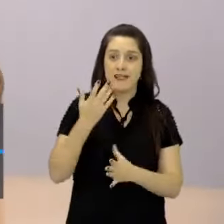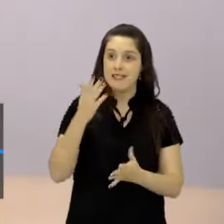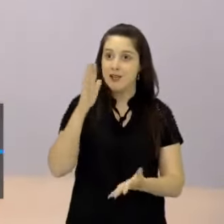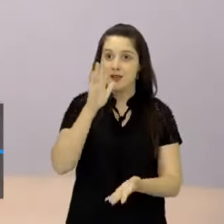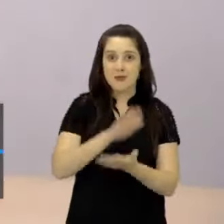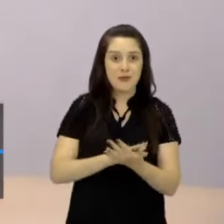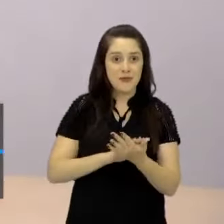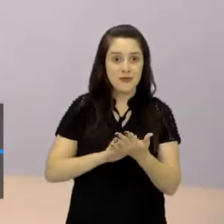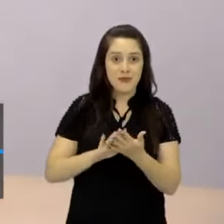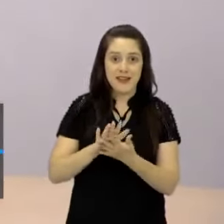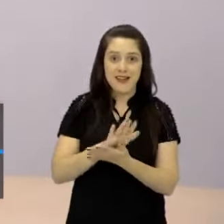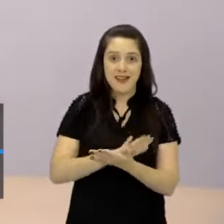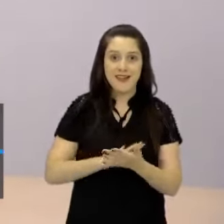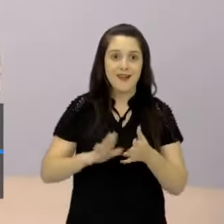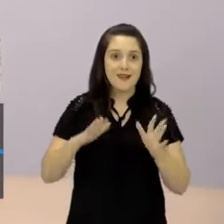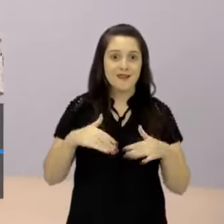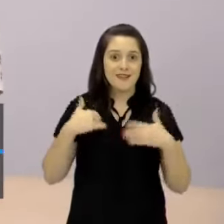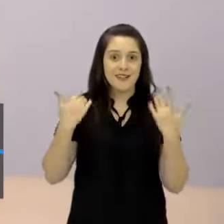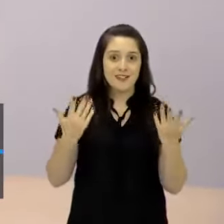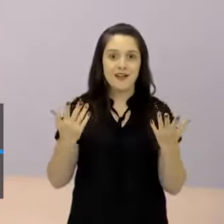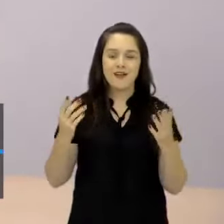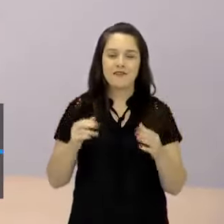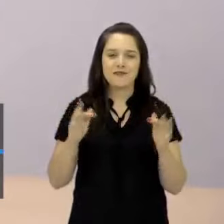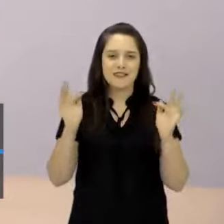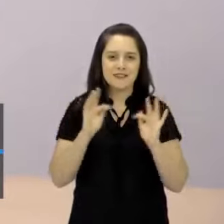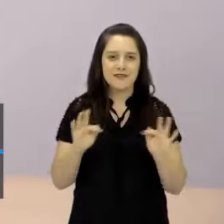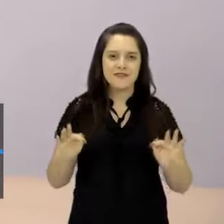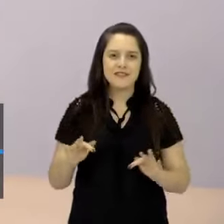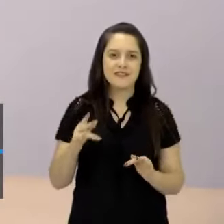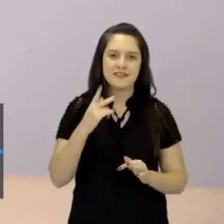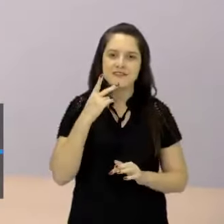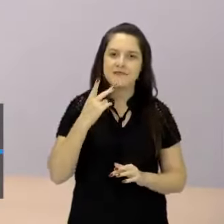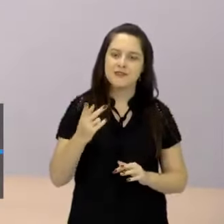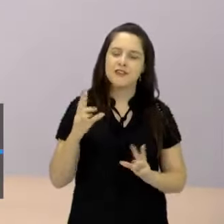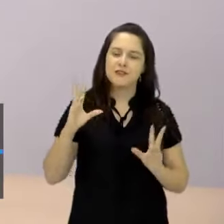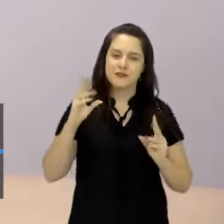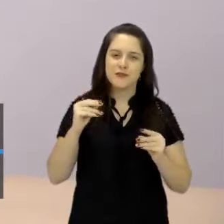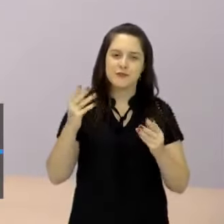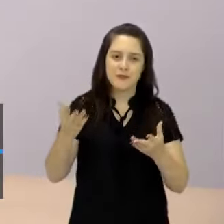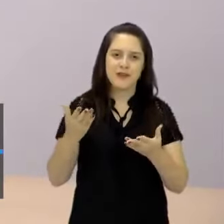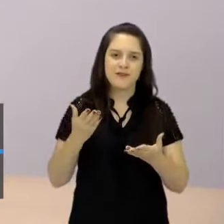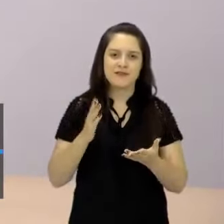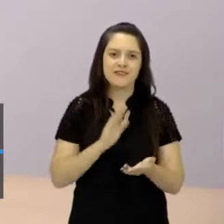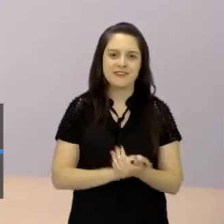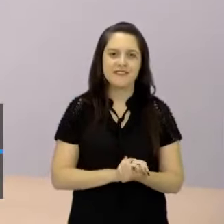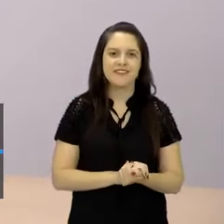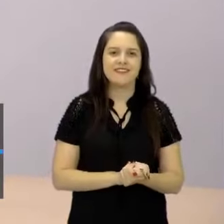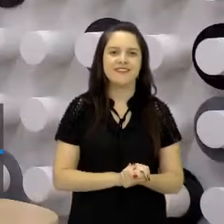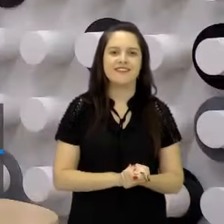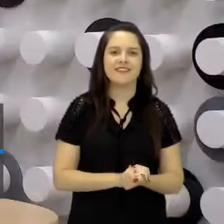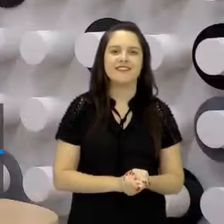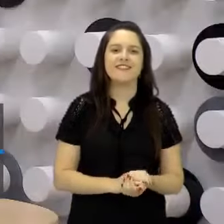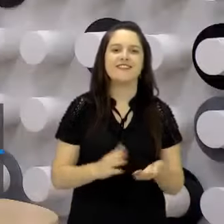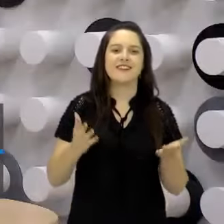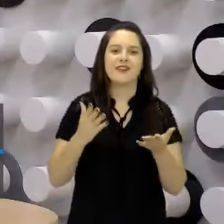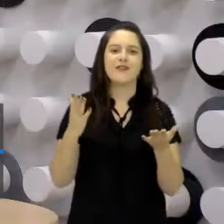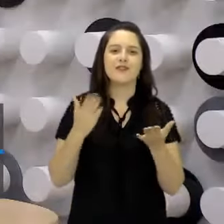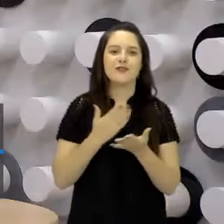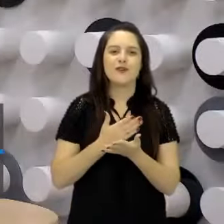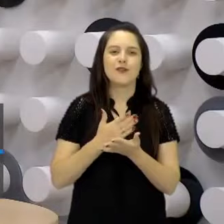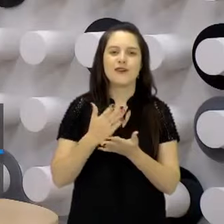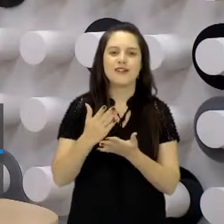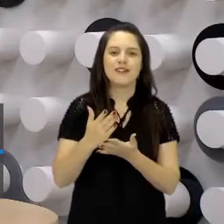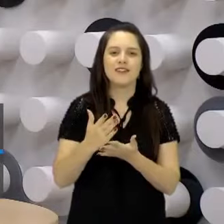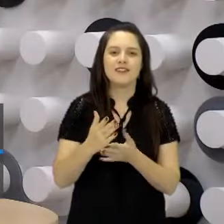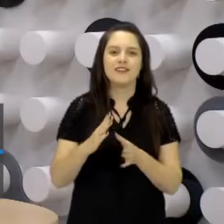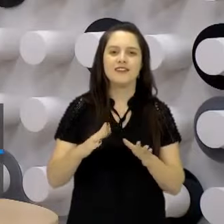nada! Então estamos aqui com muita felicidade para falar com vocês. Sejam todos bem-vindos. Lembrando, gente, que hoje começa aí, essa